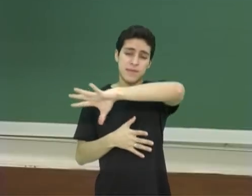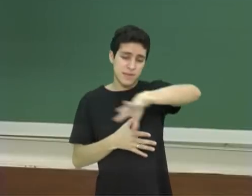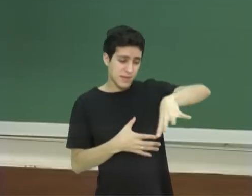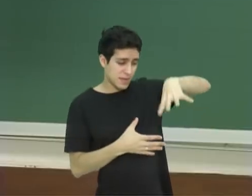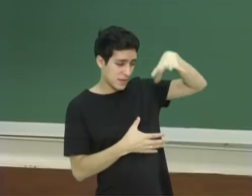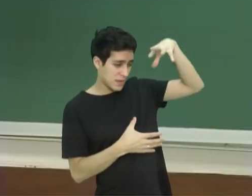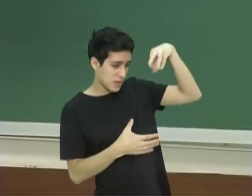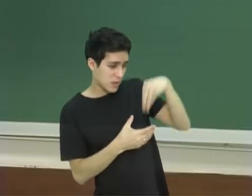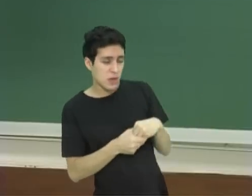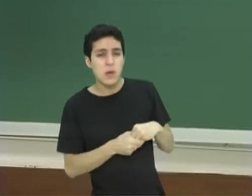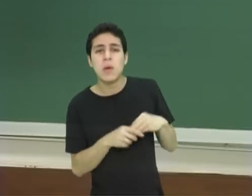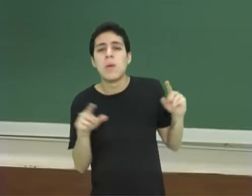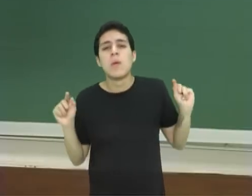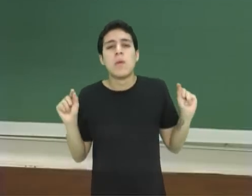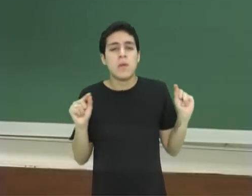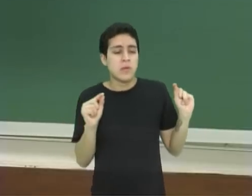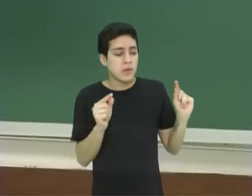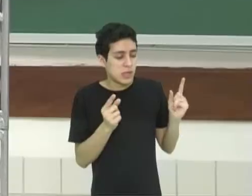dos investimentos